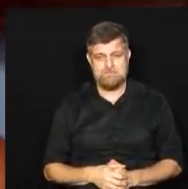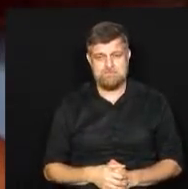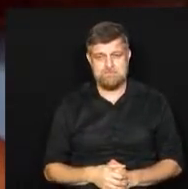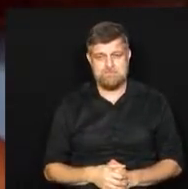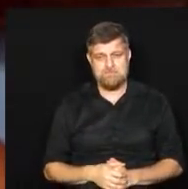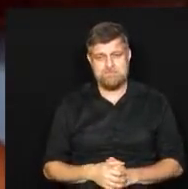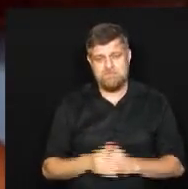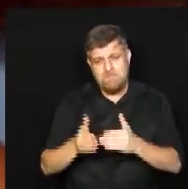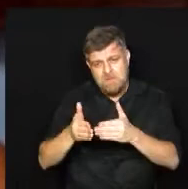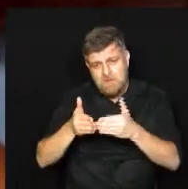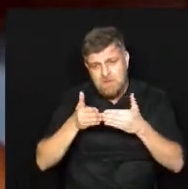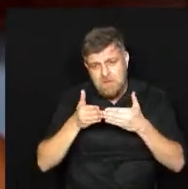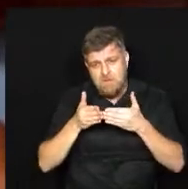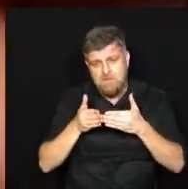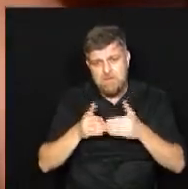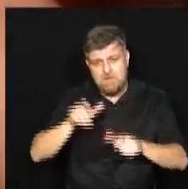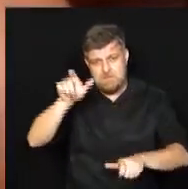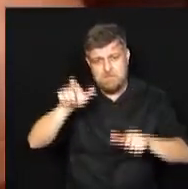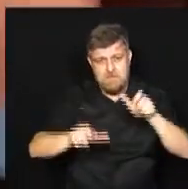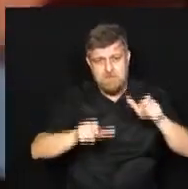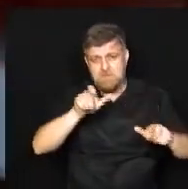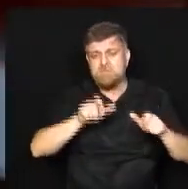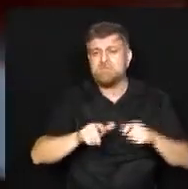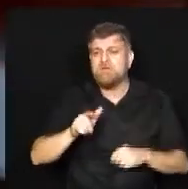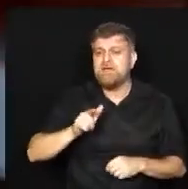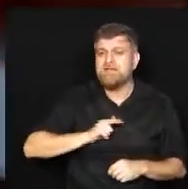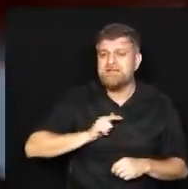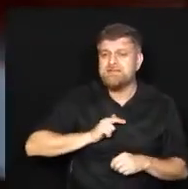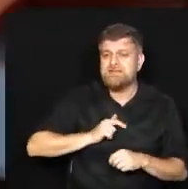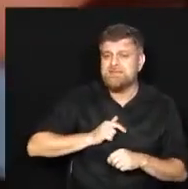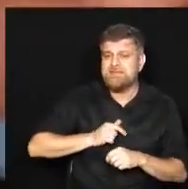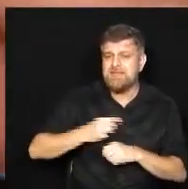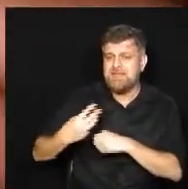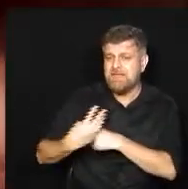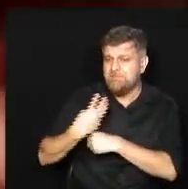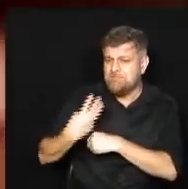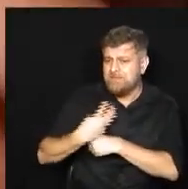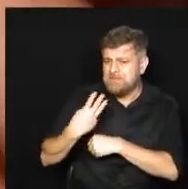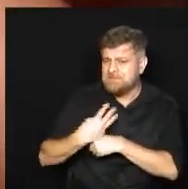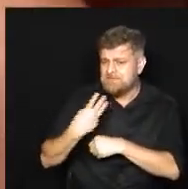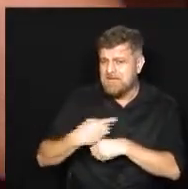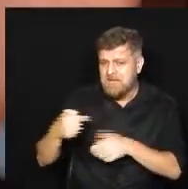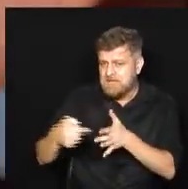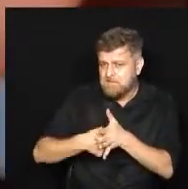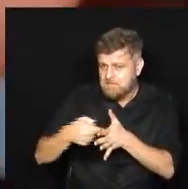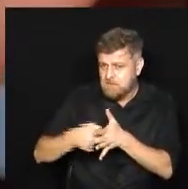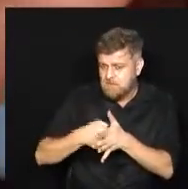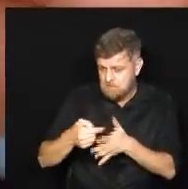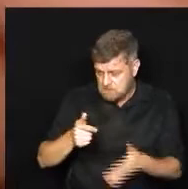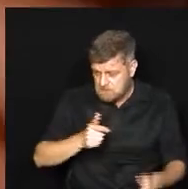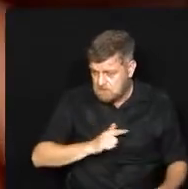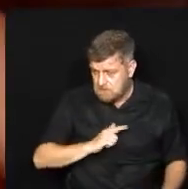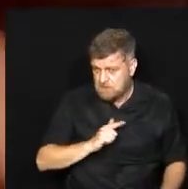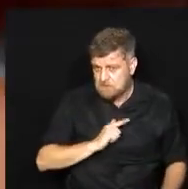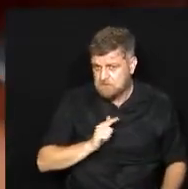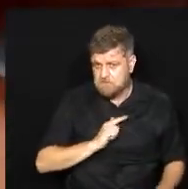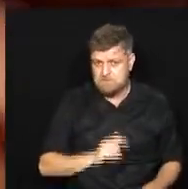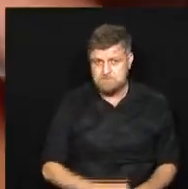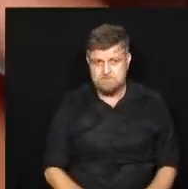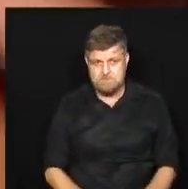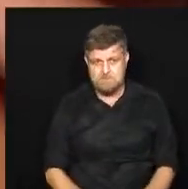Eu peço para o pessoal do cerimonial se tem alguma mensagem do público.